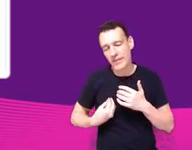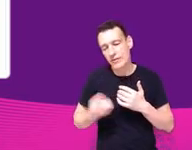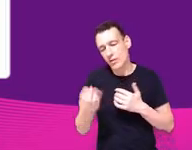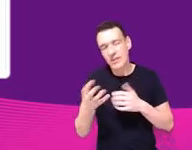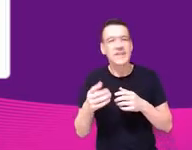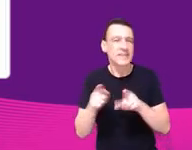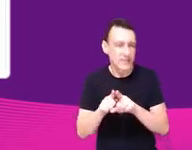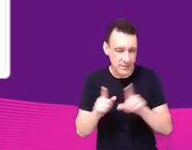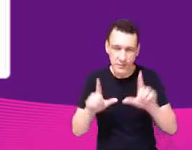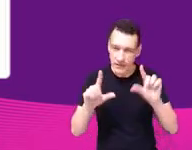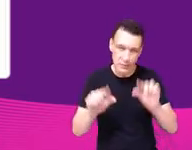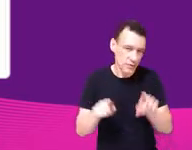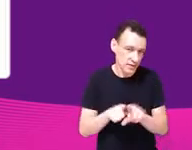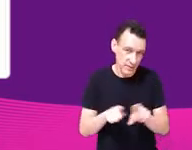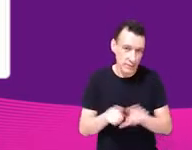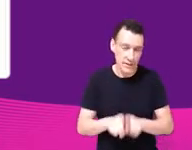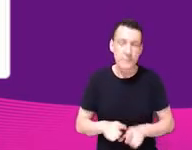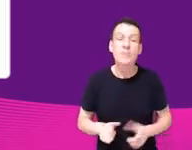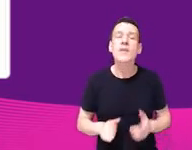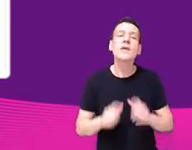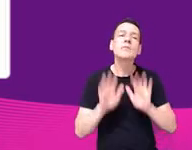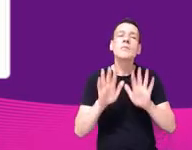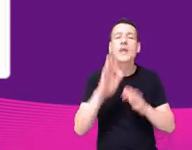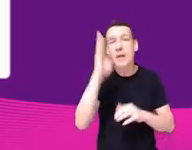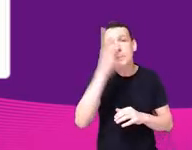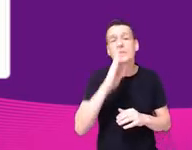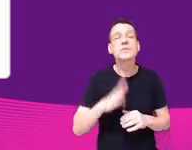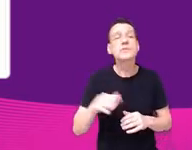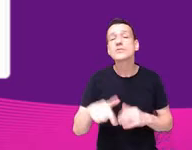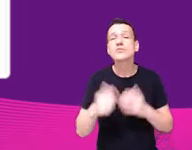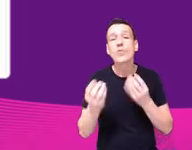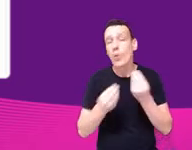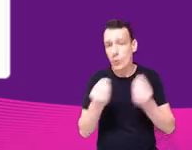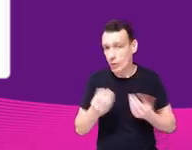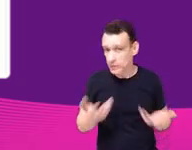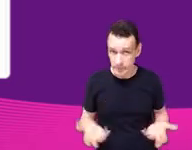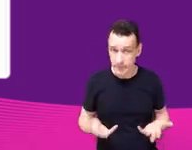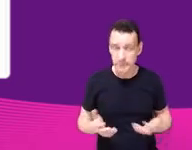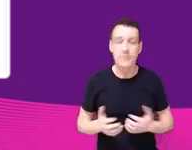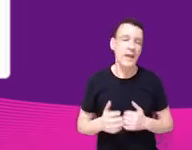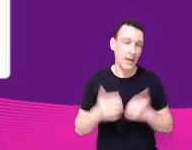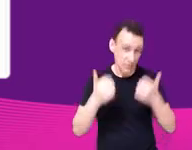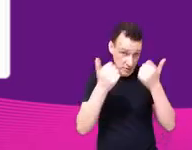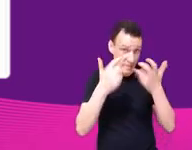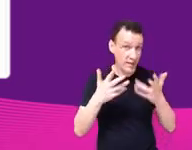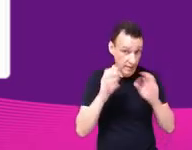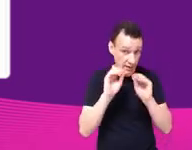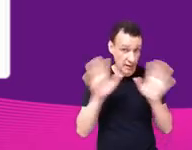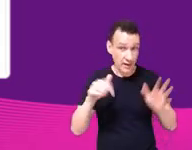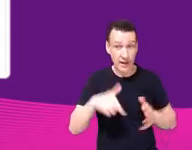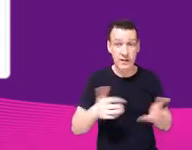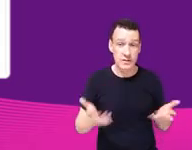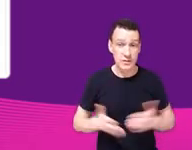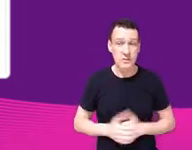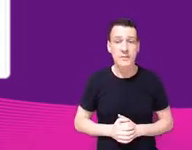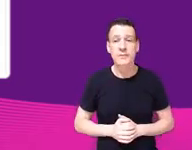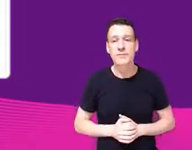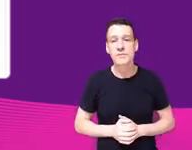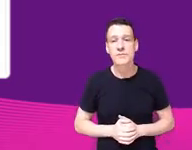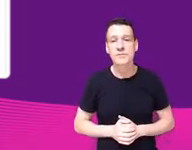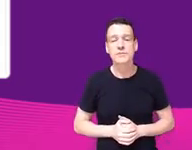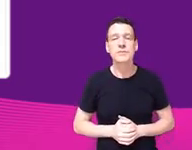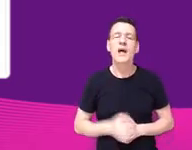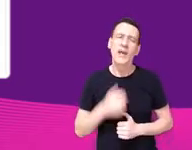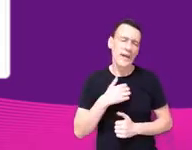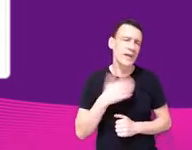insere nesses contextos, né? Falando um pouquinho de Brasil, no contexto mundial, e eu optei por fazer só